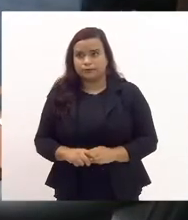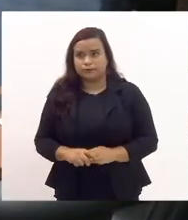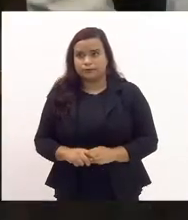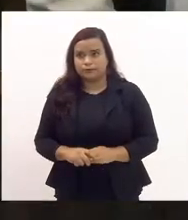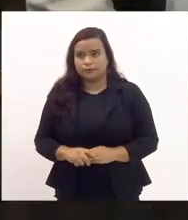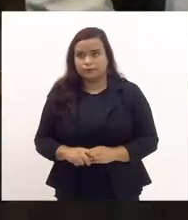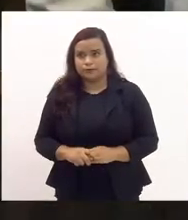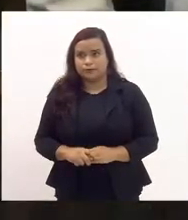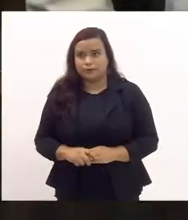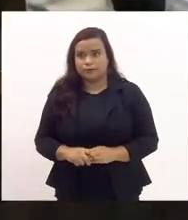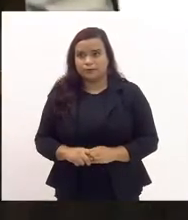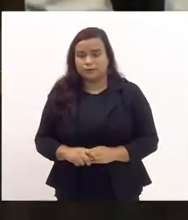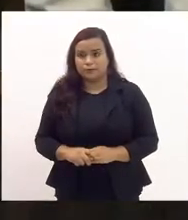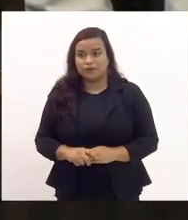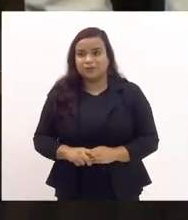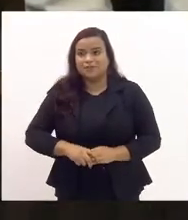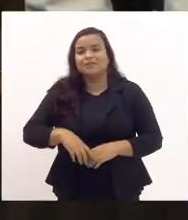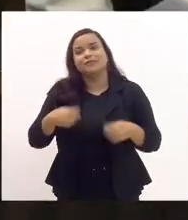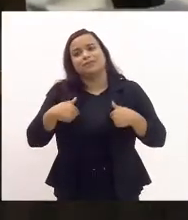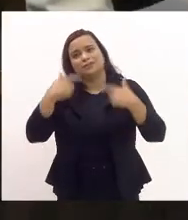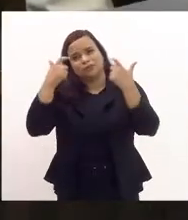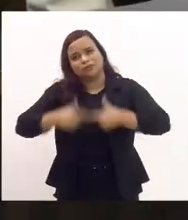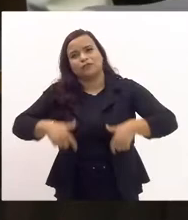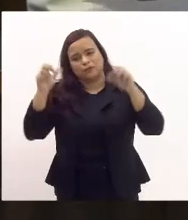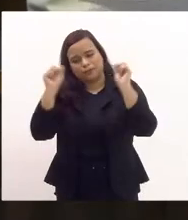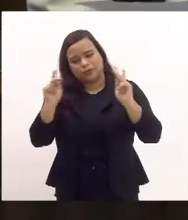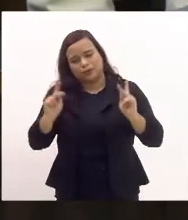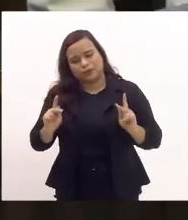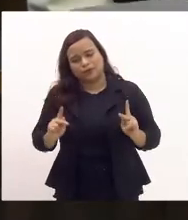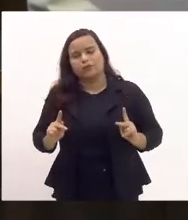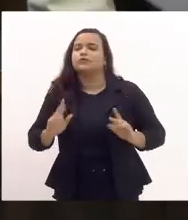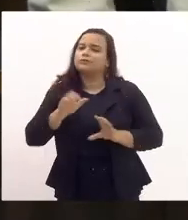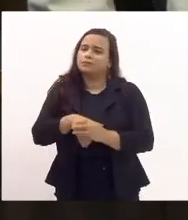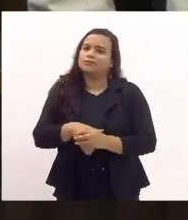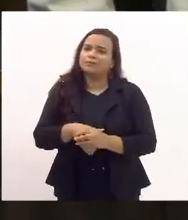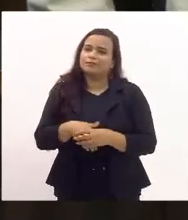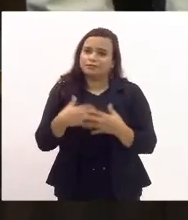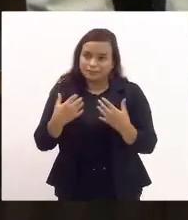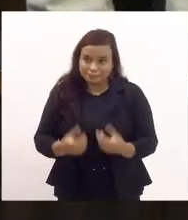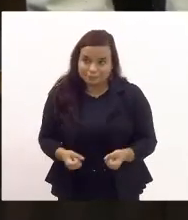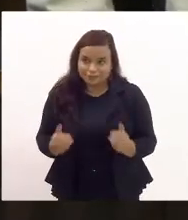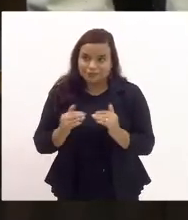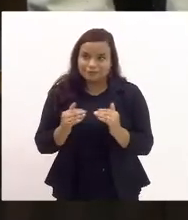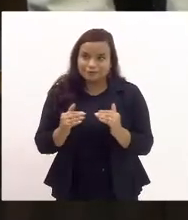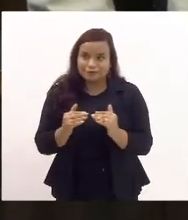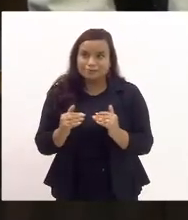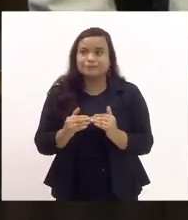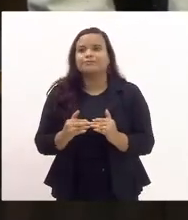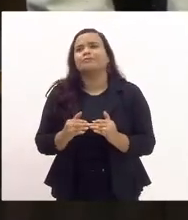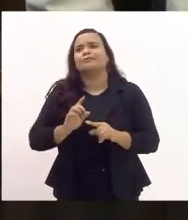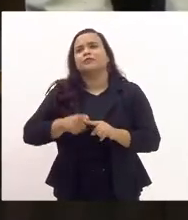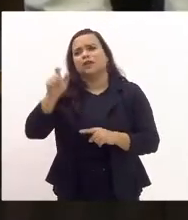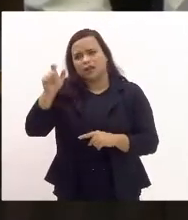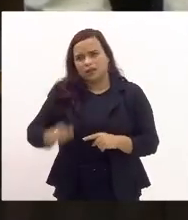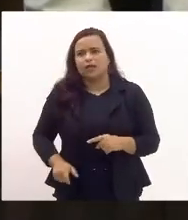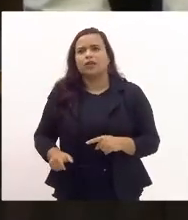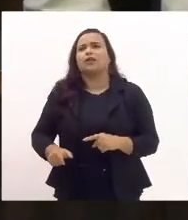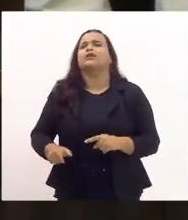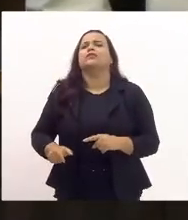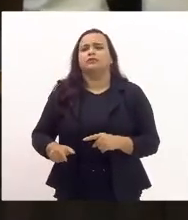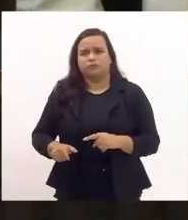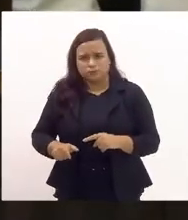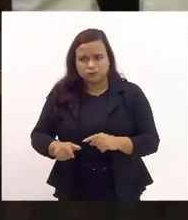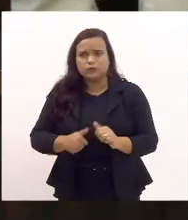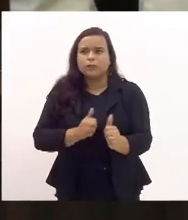o pessoal da Paz votei favorável eu vou ter favorável que foi um grande artilheiro